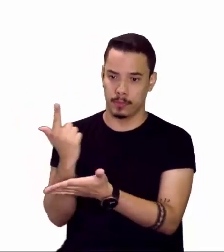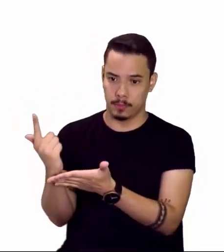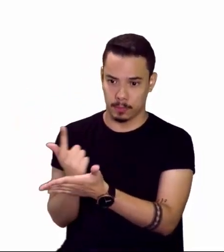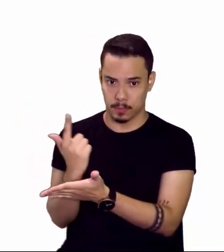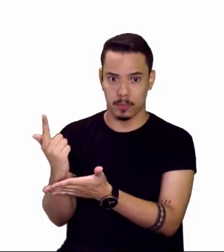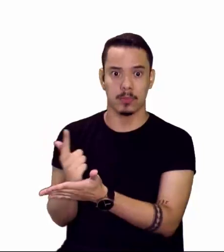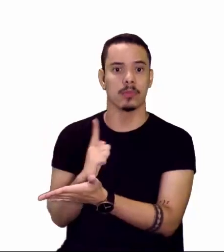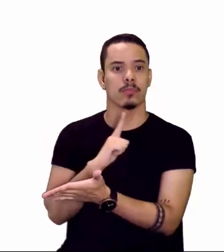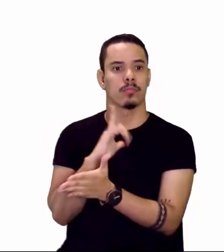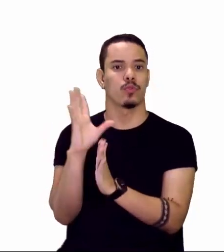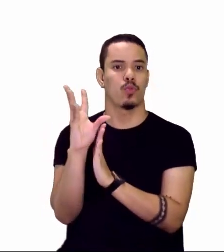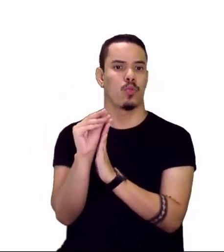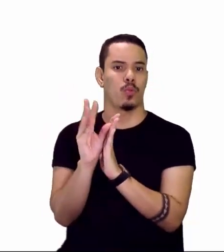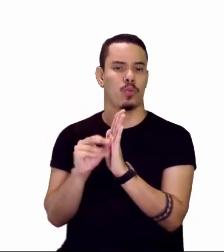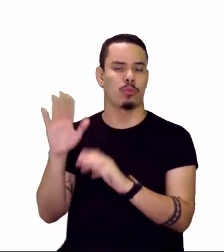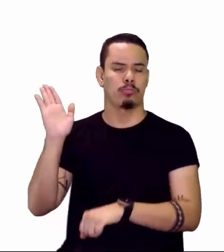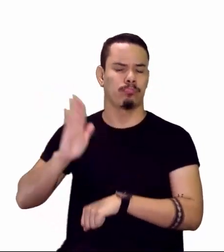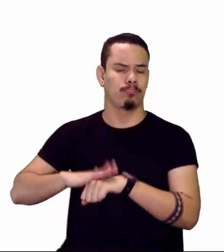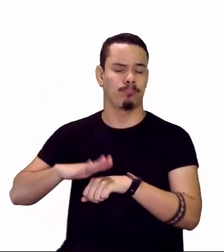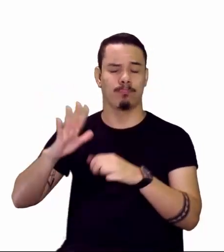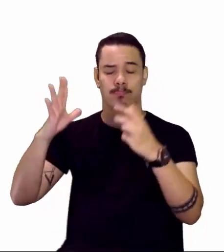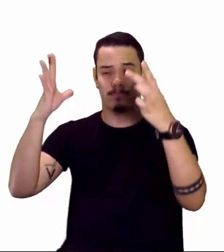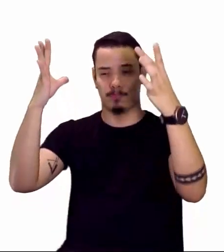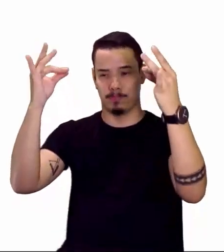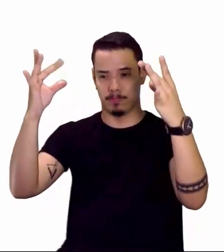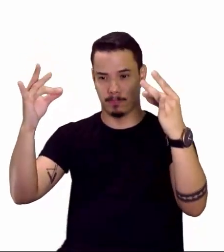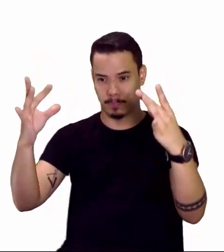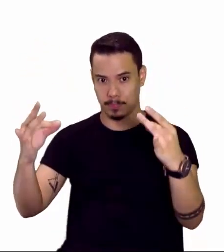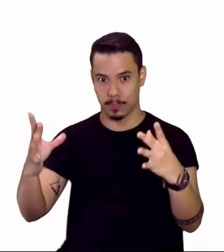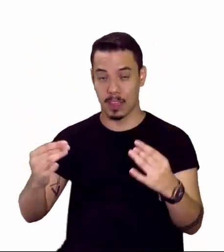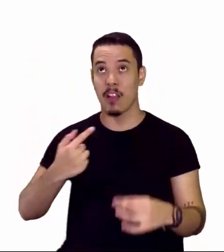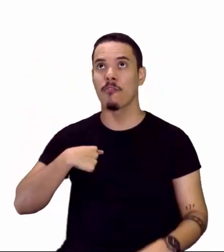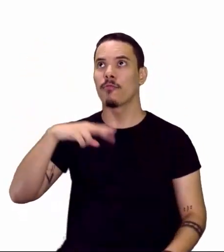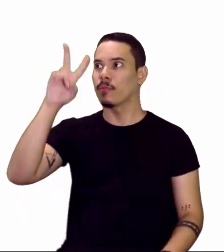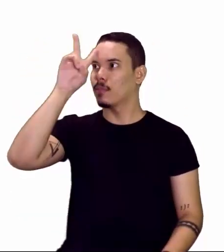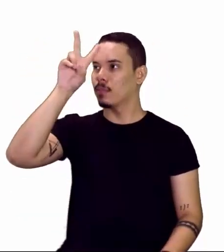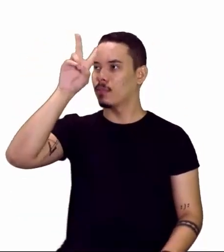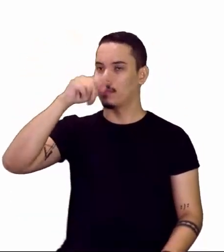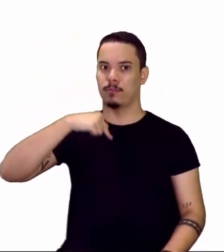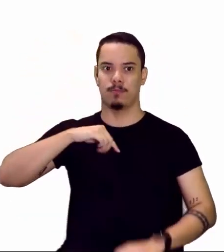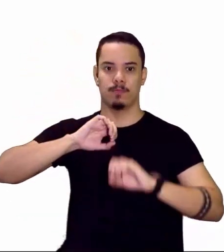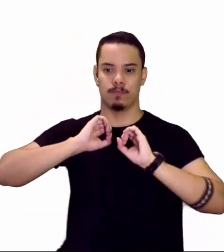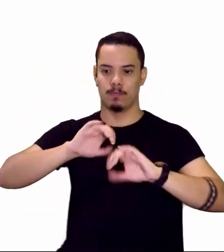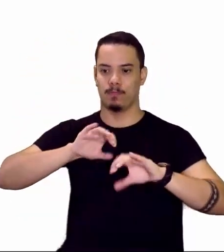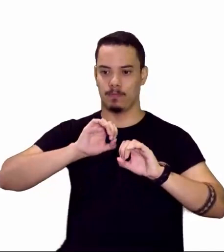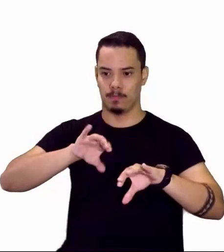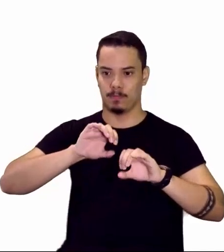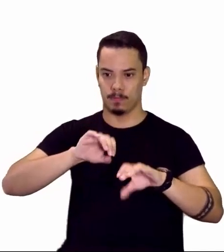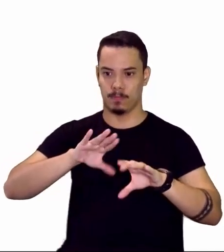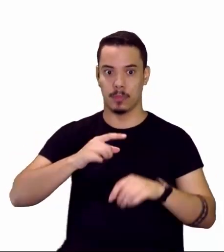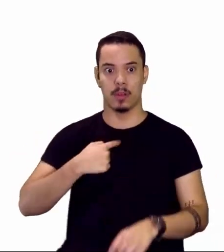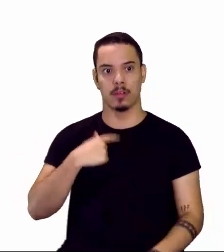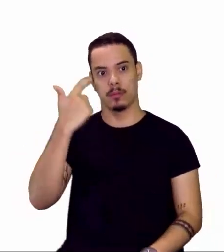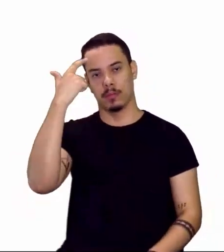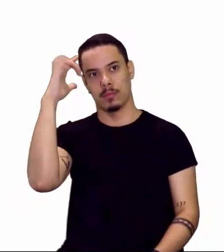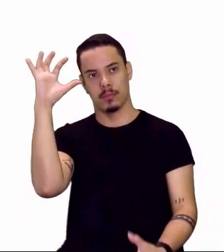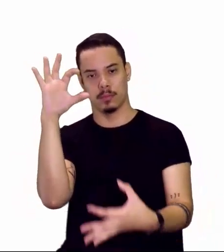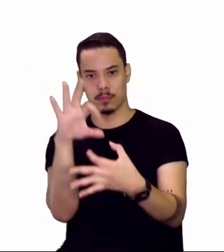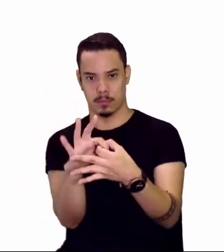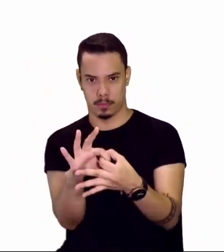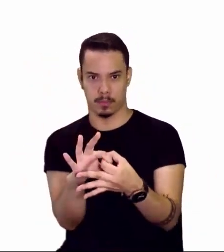estar esse conteúdo com mais detalhe. E aí você vai lembrar da aula do professor Almeida, Eu vou agora ver se eu consigo entender